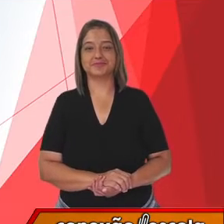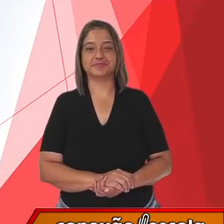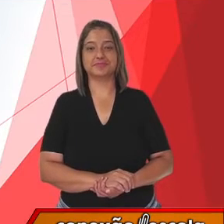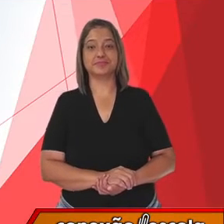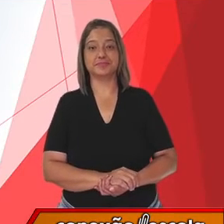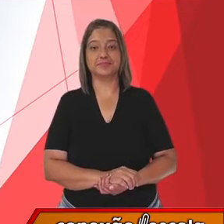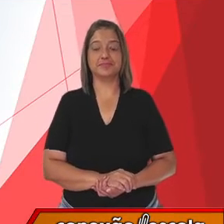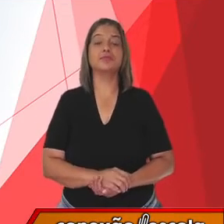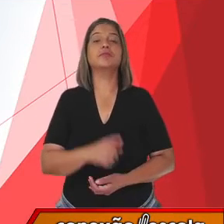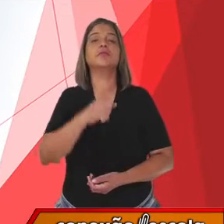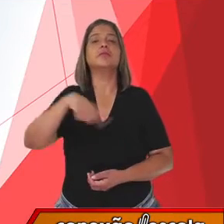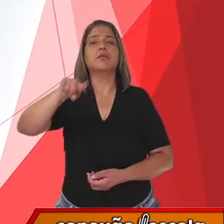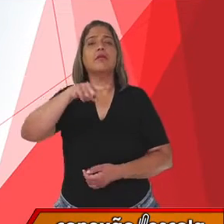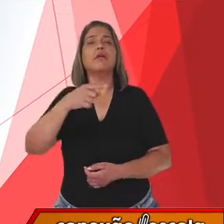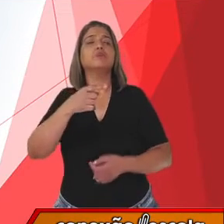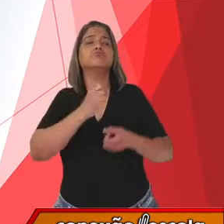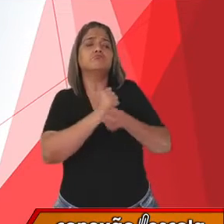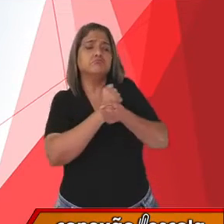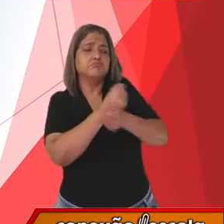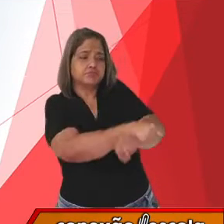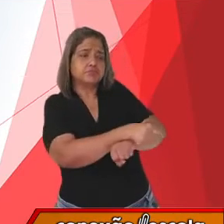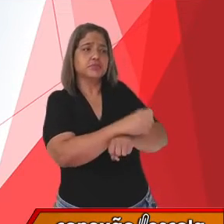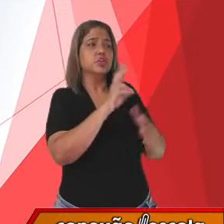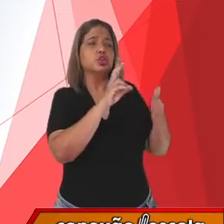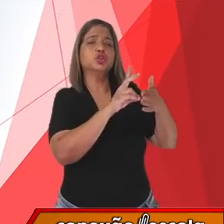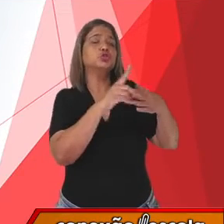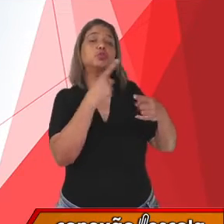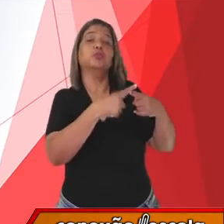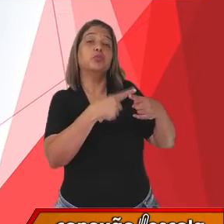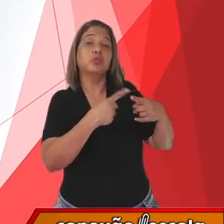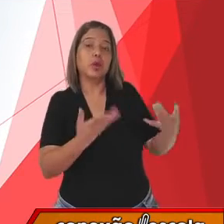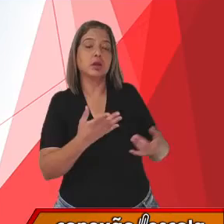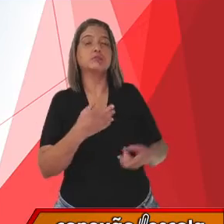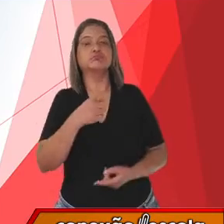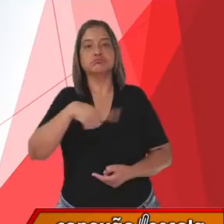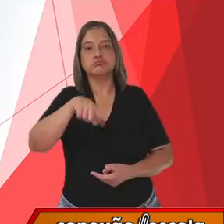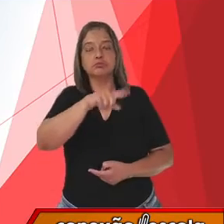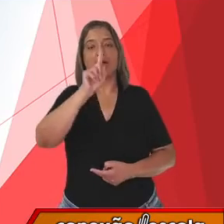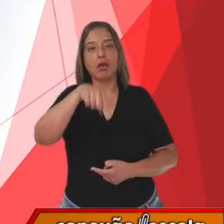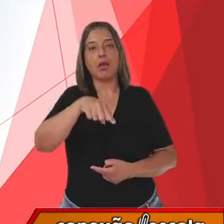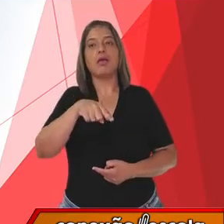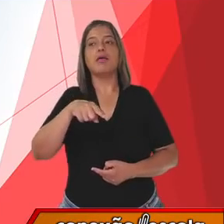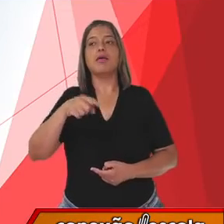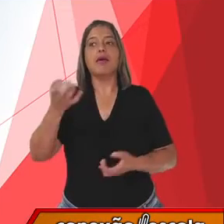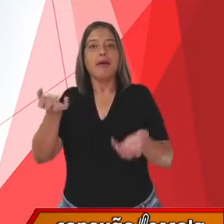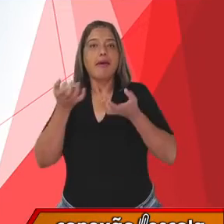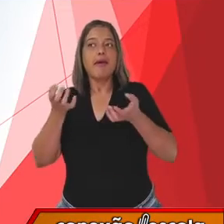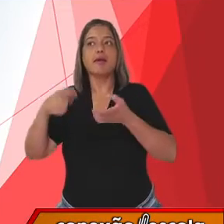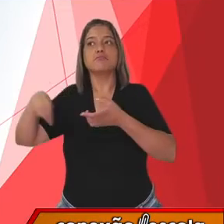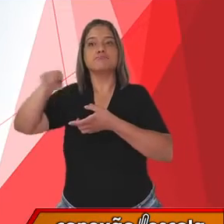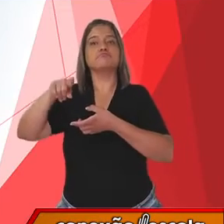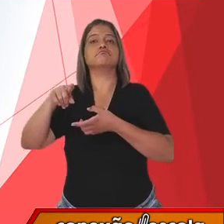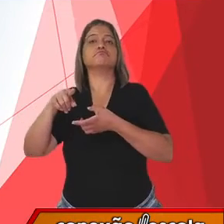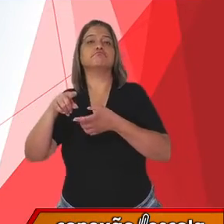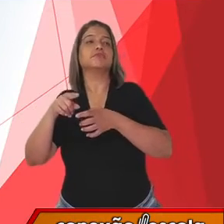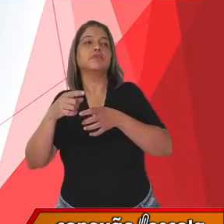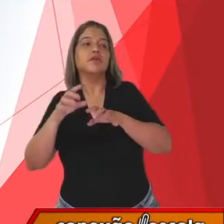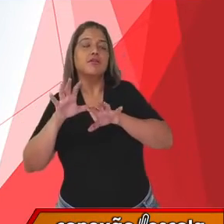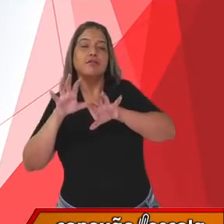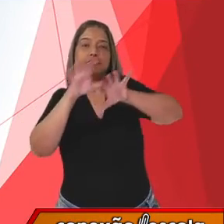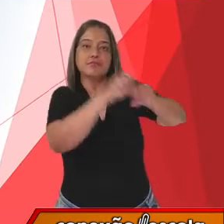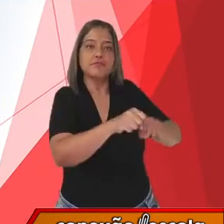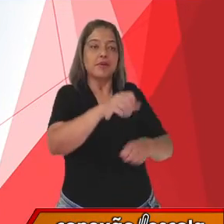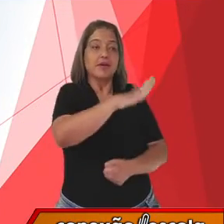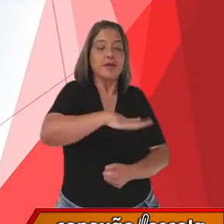As causas da escravidão indígena estão ligadas principalmente ao propósito dos portugueses em colonizar o